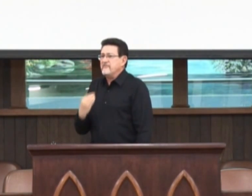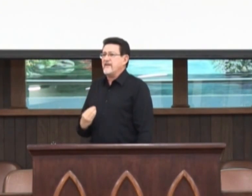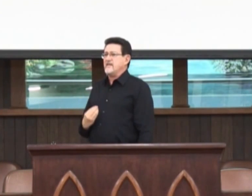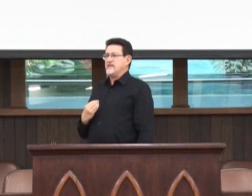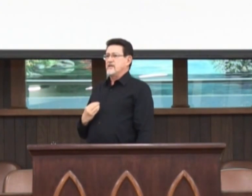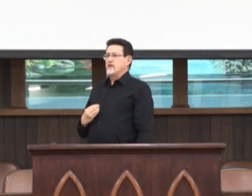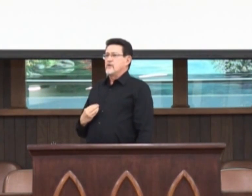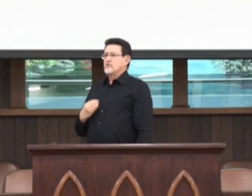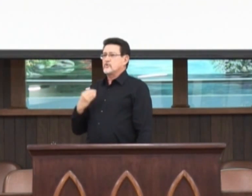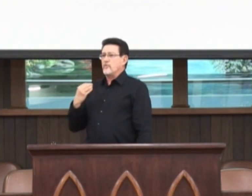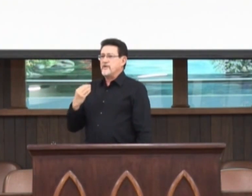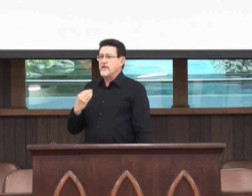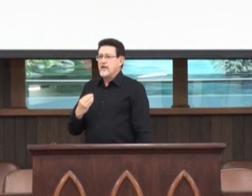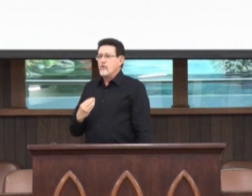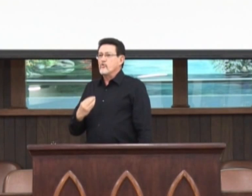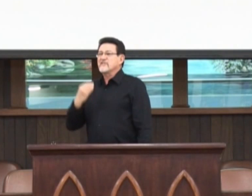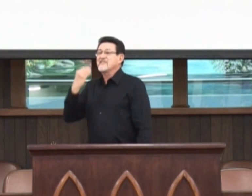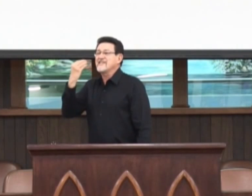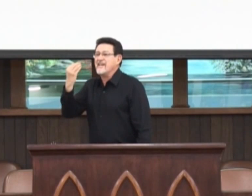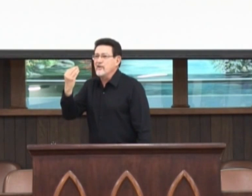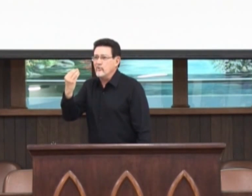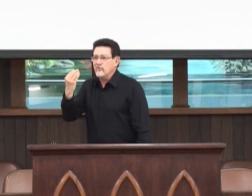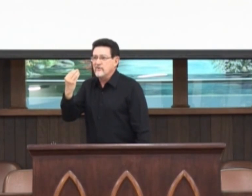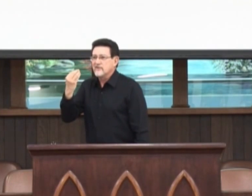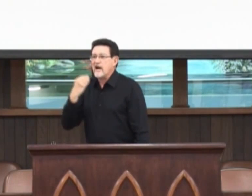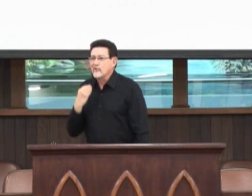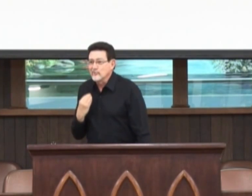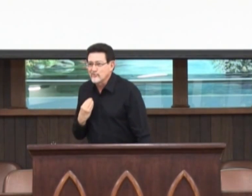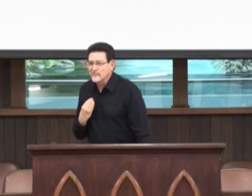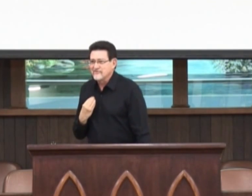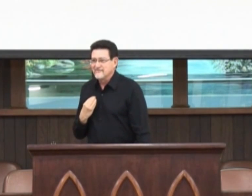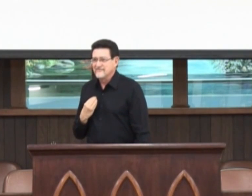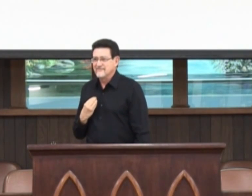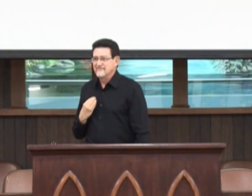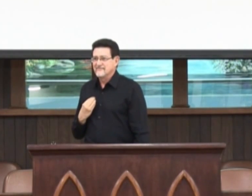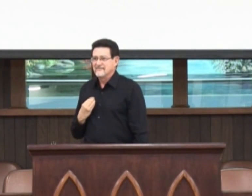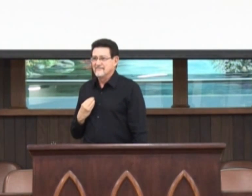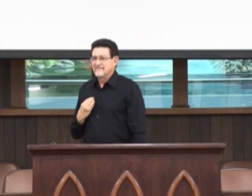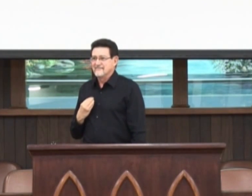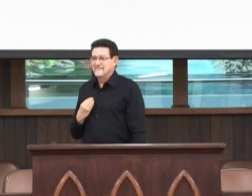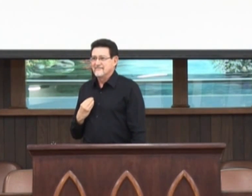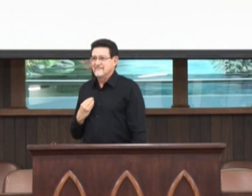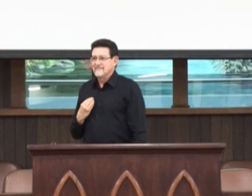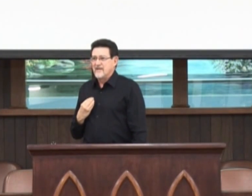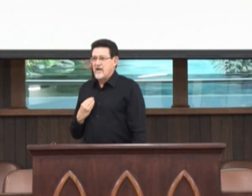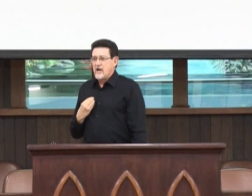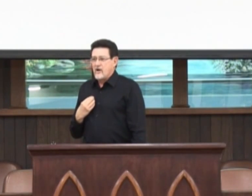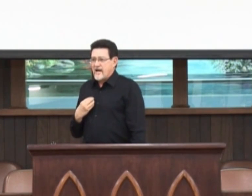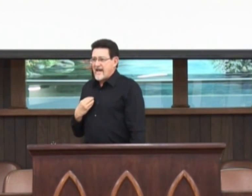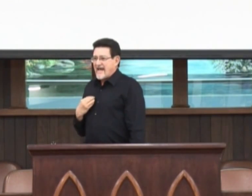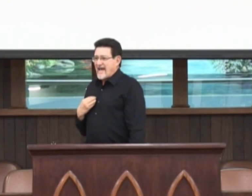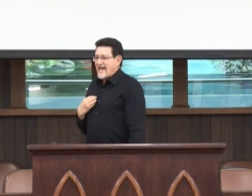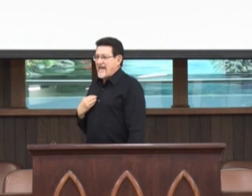que vivem sob o signo da cruz.